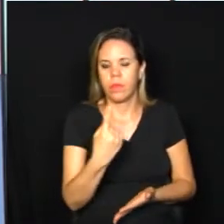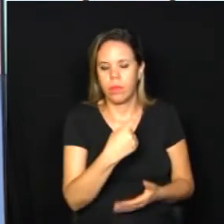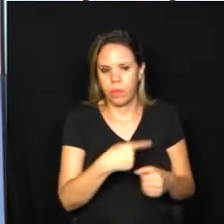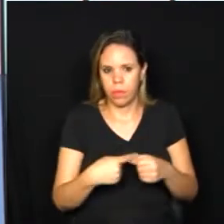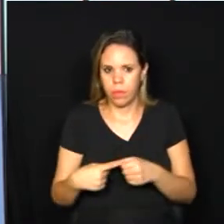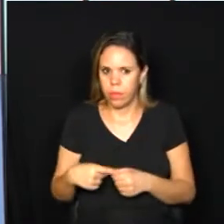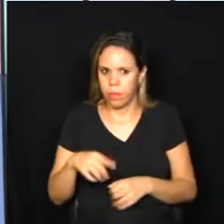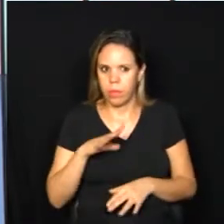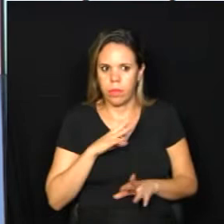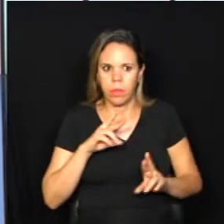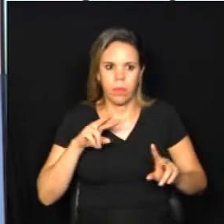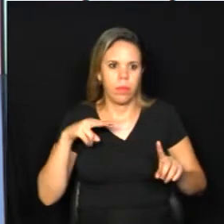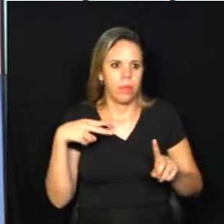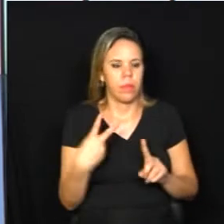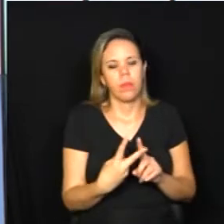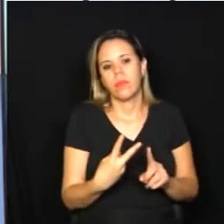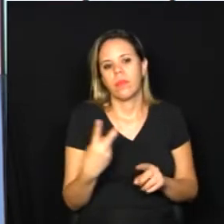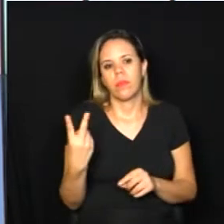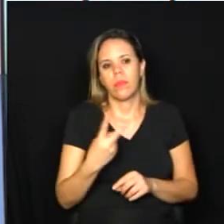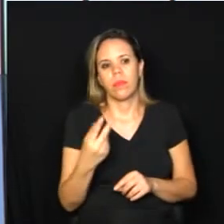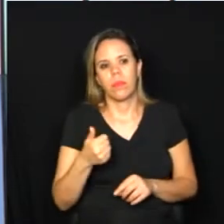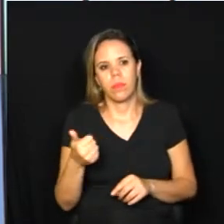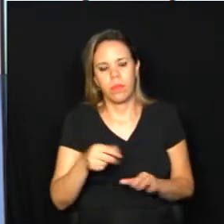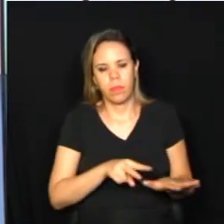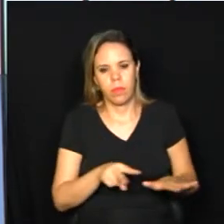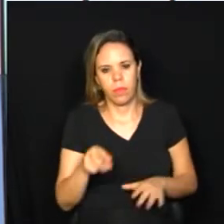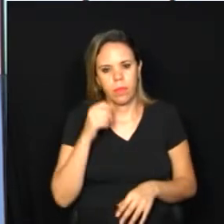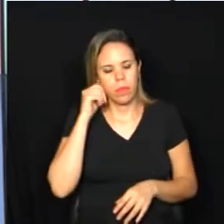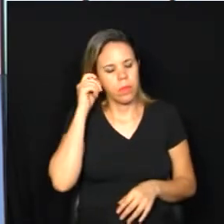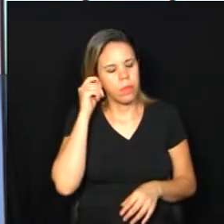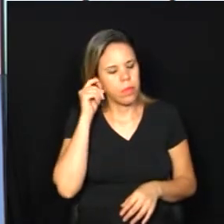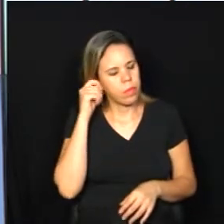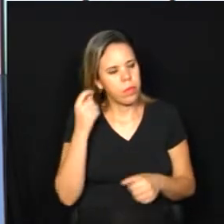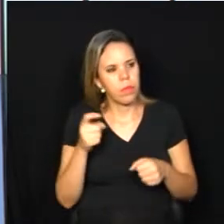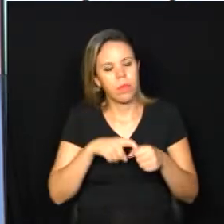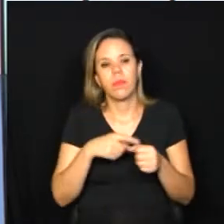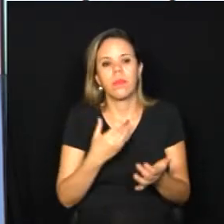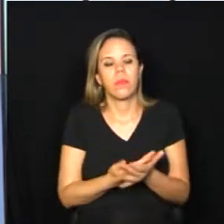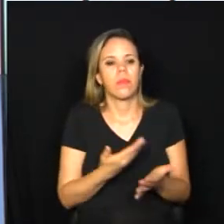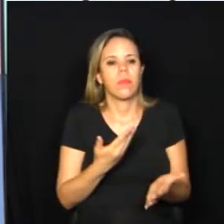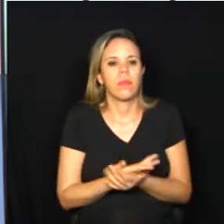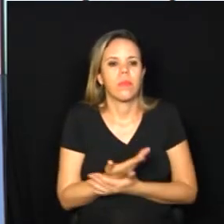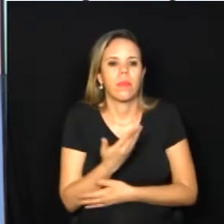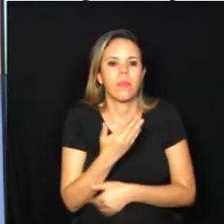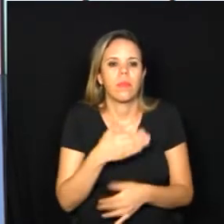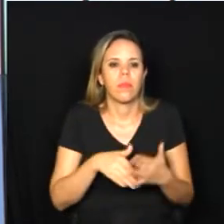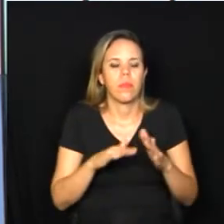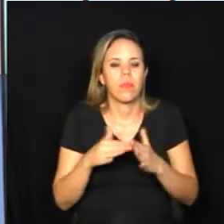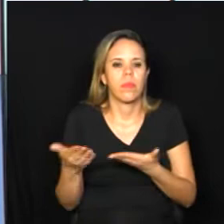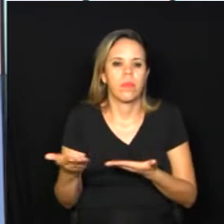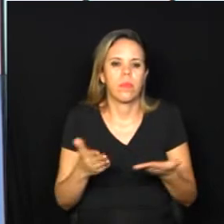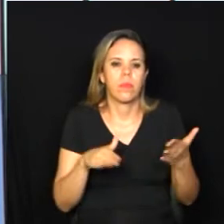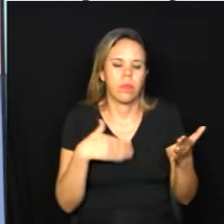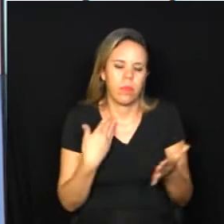E a expectativa é que nas 2 primeiras semanas dessa volta às aulas, as escolas recebam